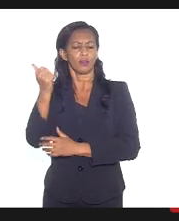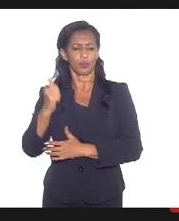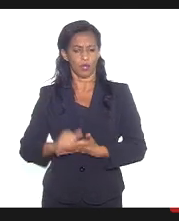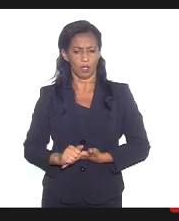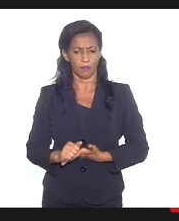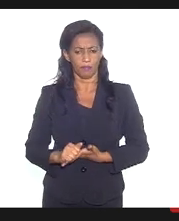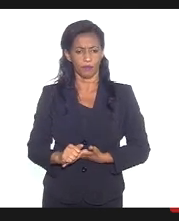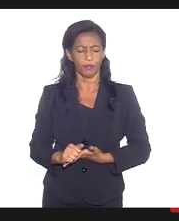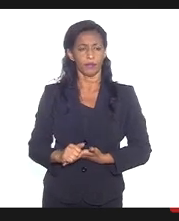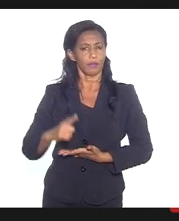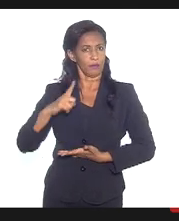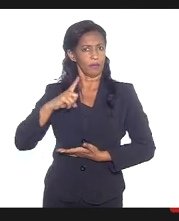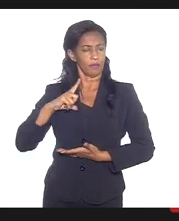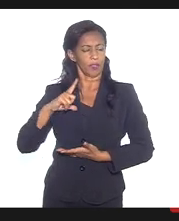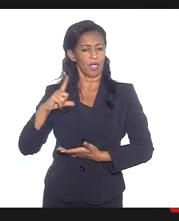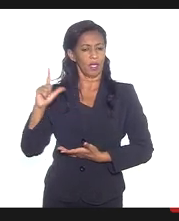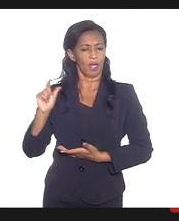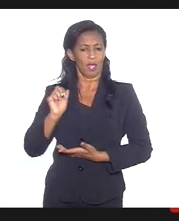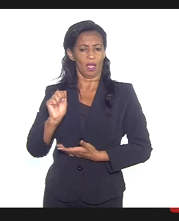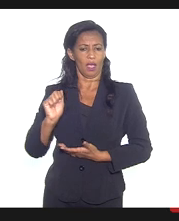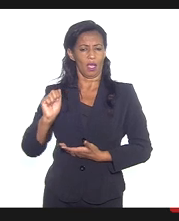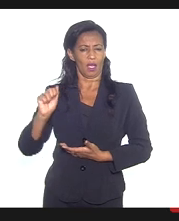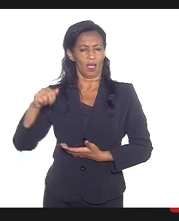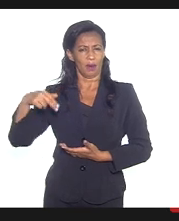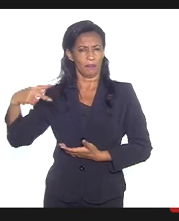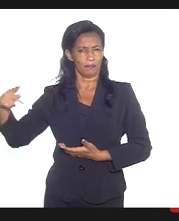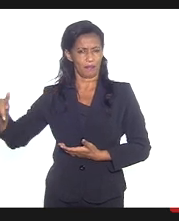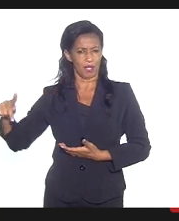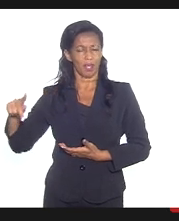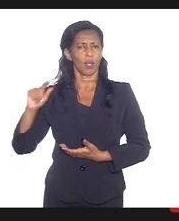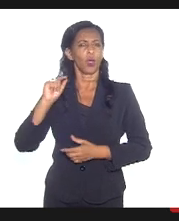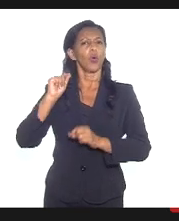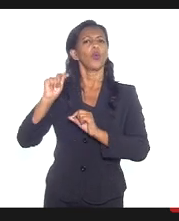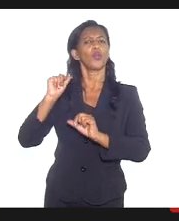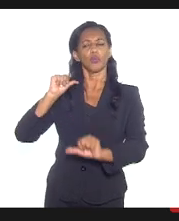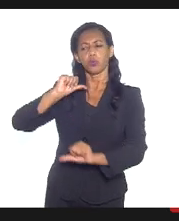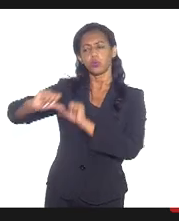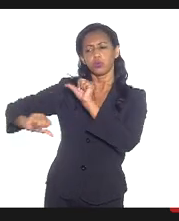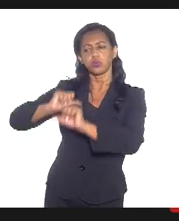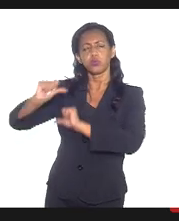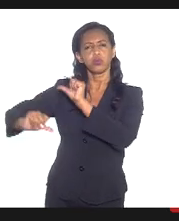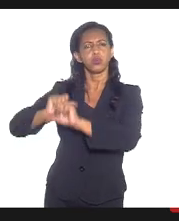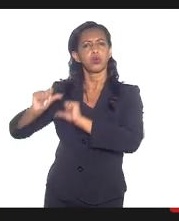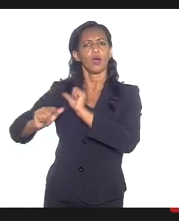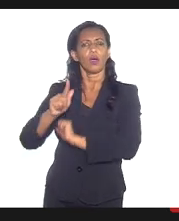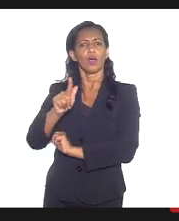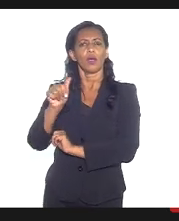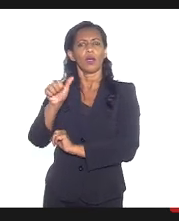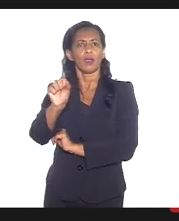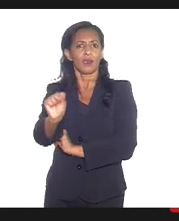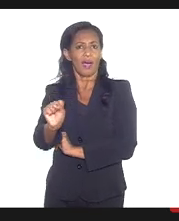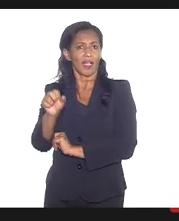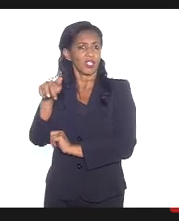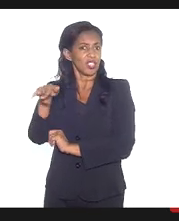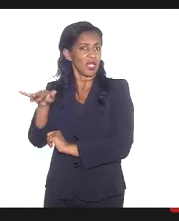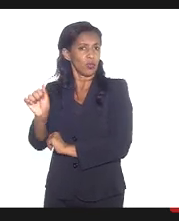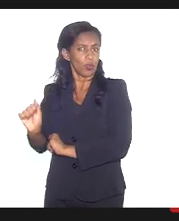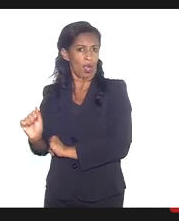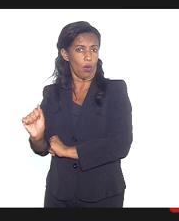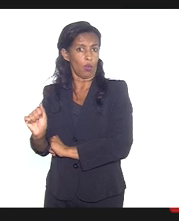lá na EP e lá o que, que eu estou gerando? Estou gerando um gás natural não processado.